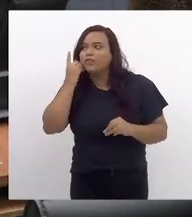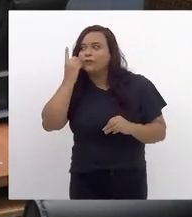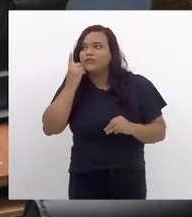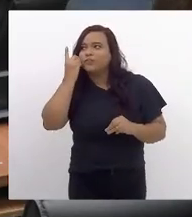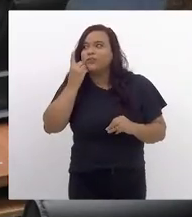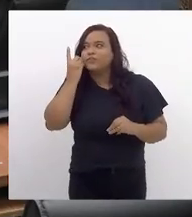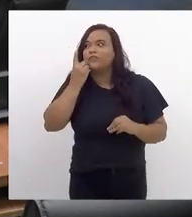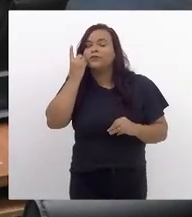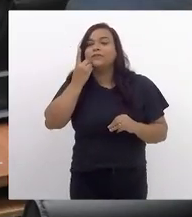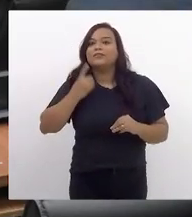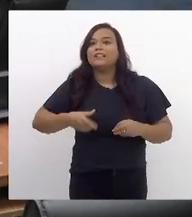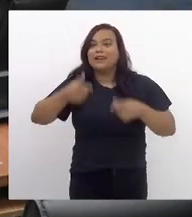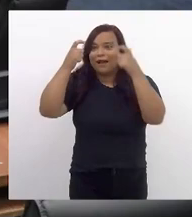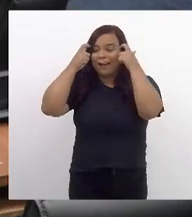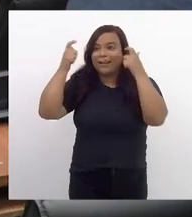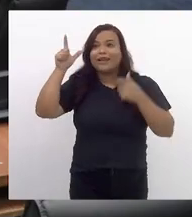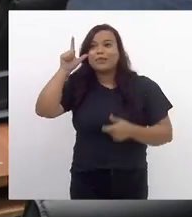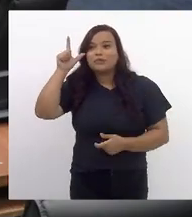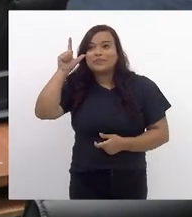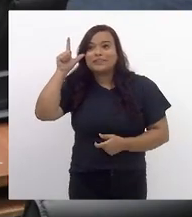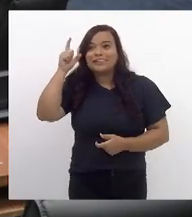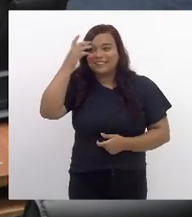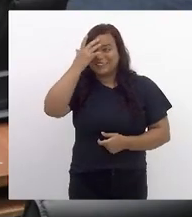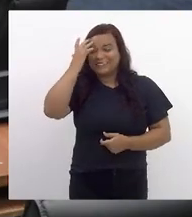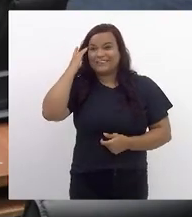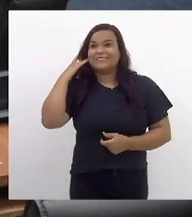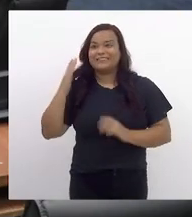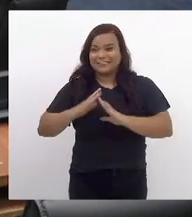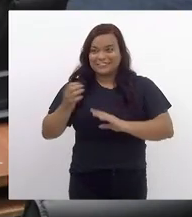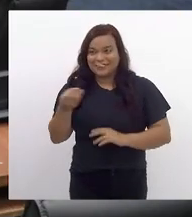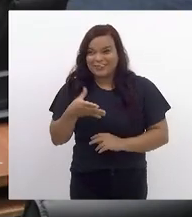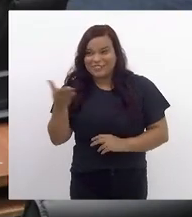Rainha da Zona Oeste, Lucinha, de Casa Nova,